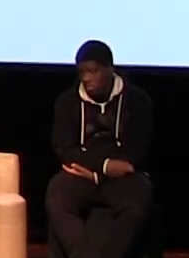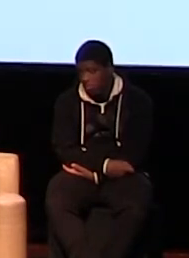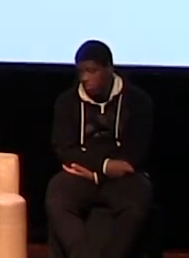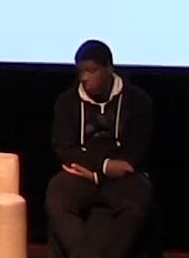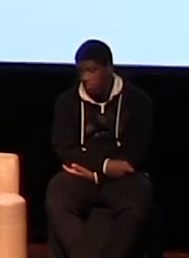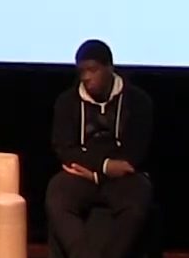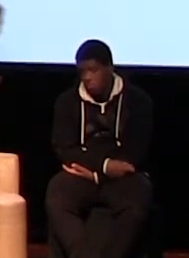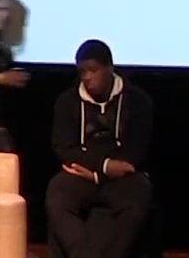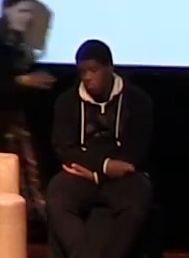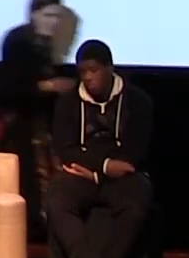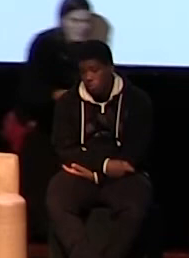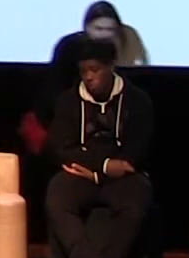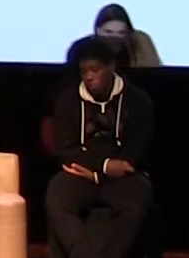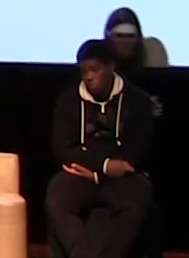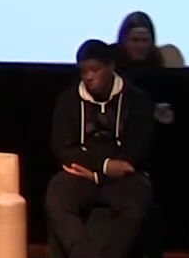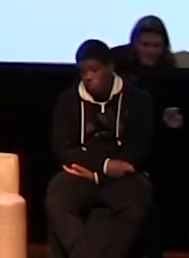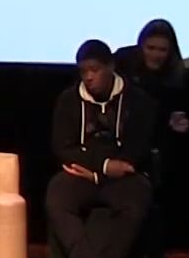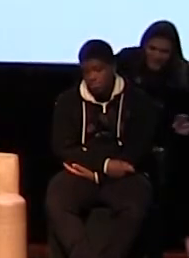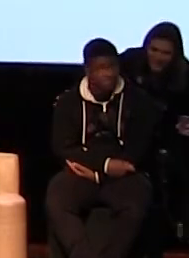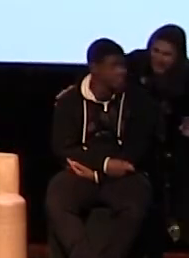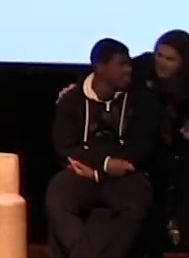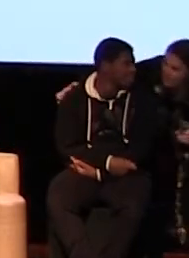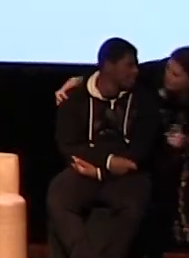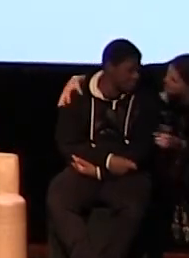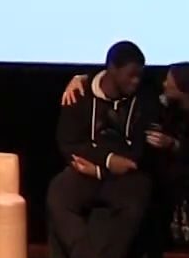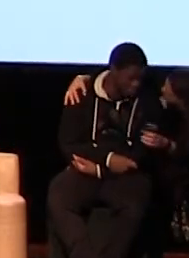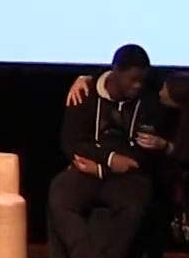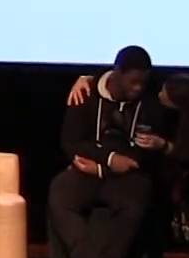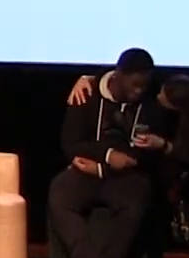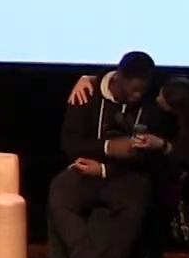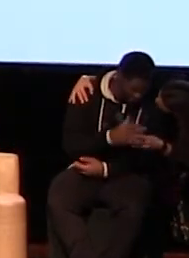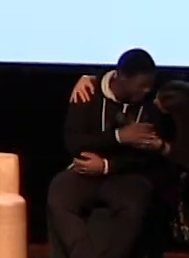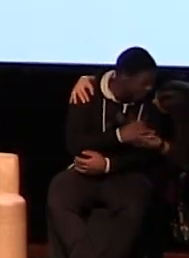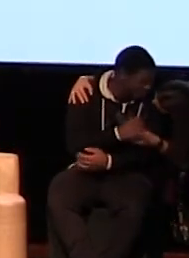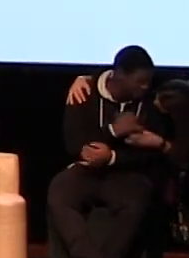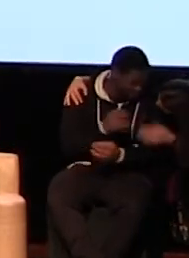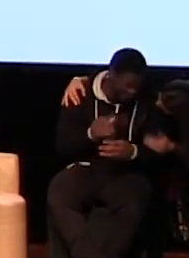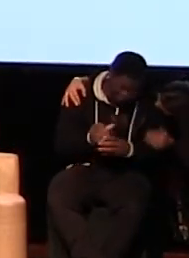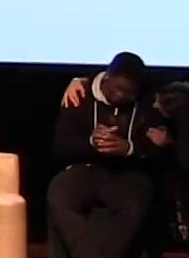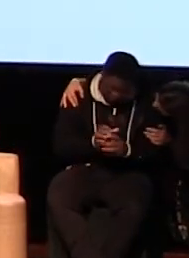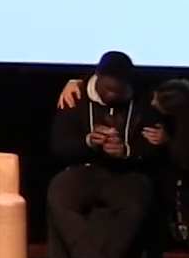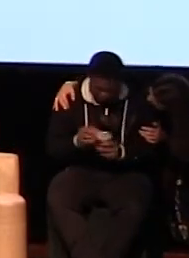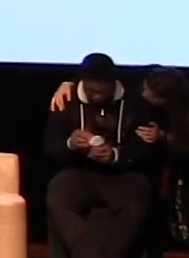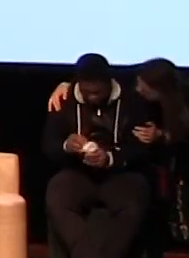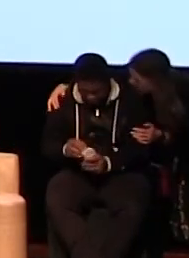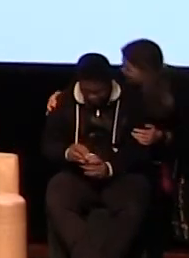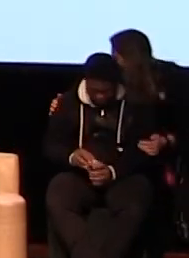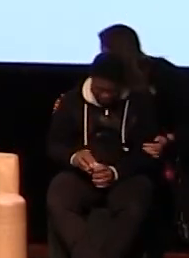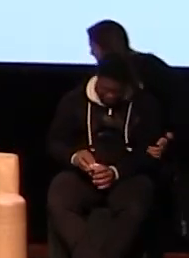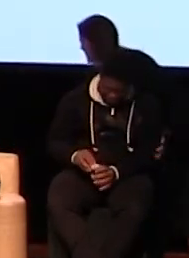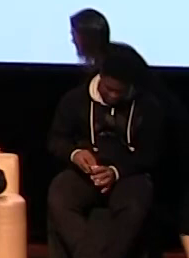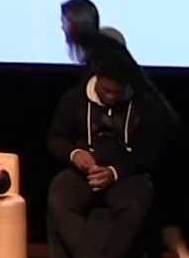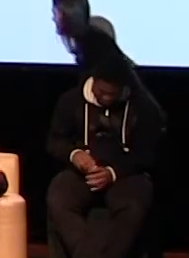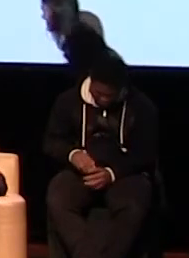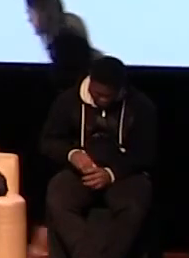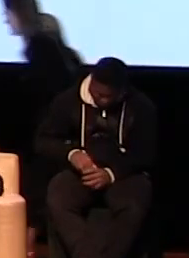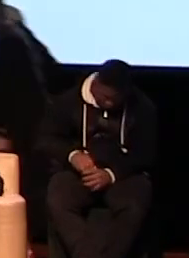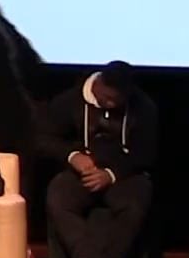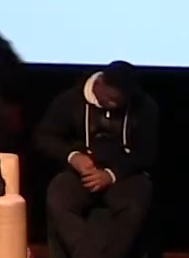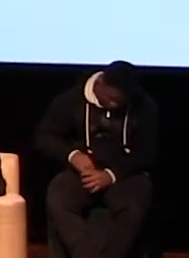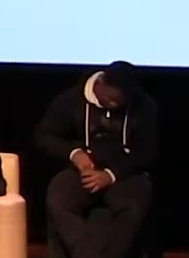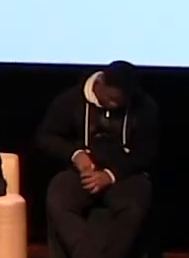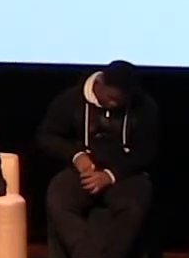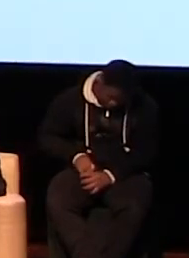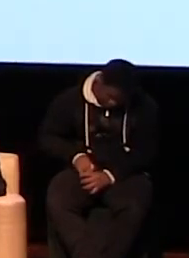consegue agir de uma outra maneira, né? Então, eu creio que um pouco as questões que, às vezes, aqui no